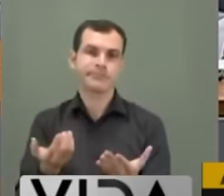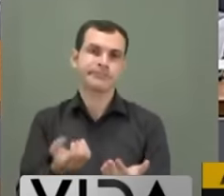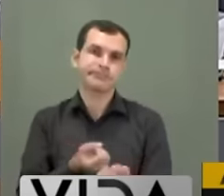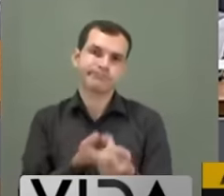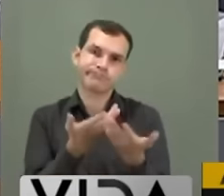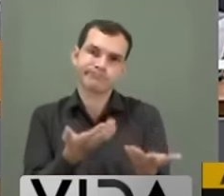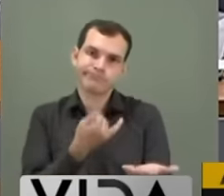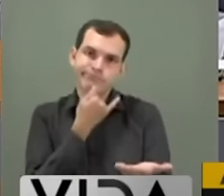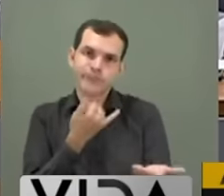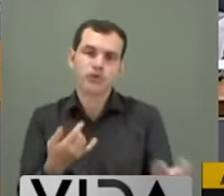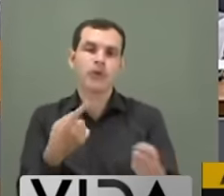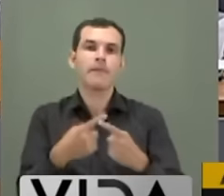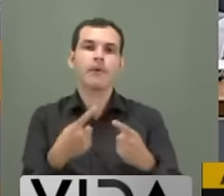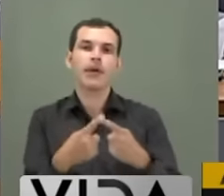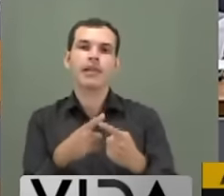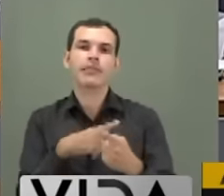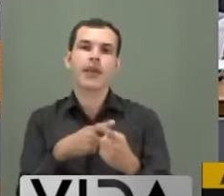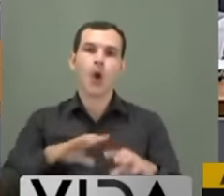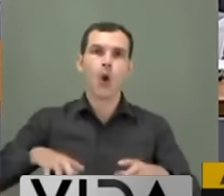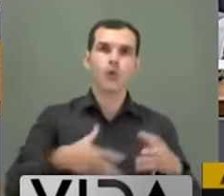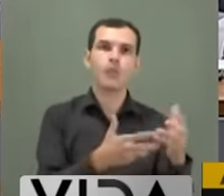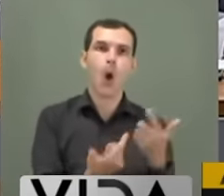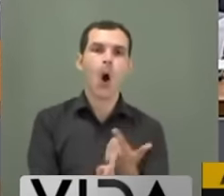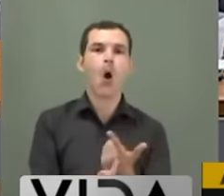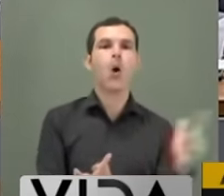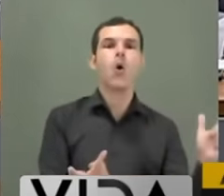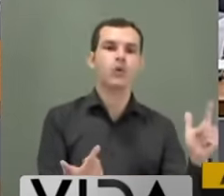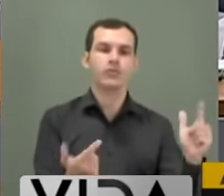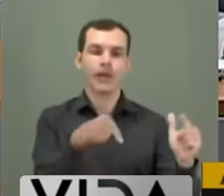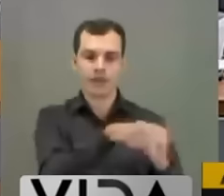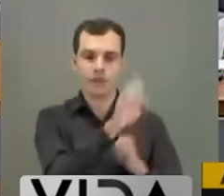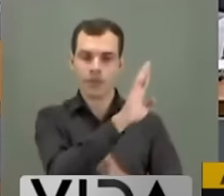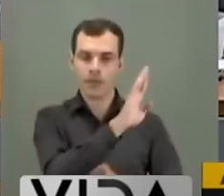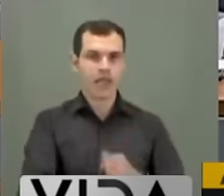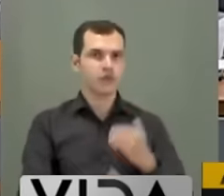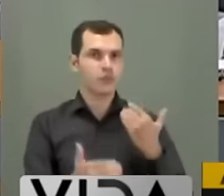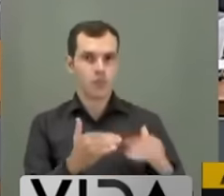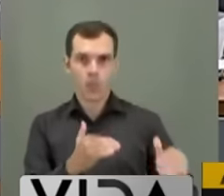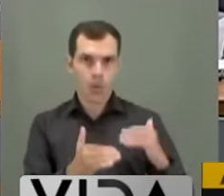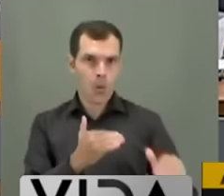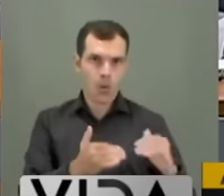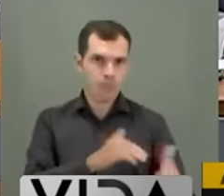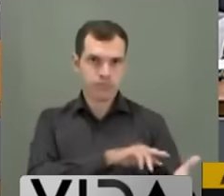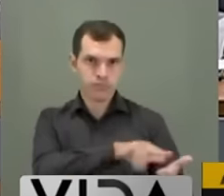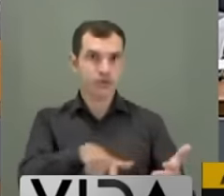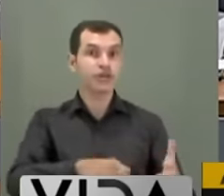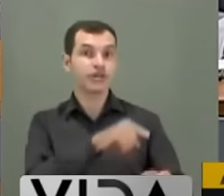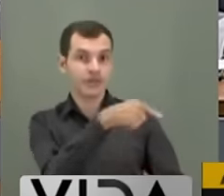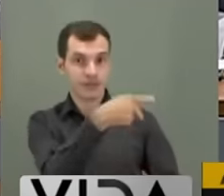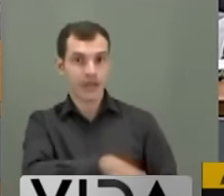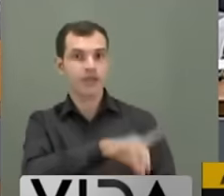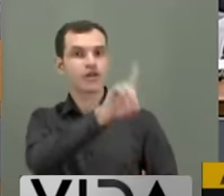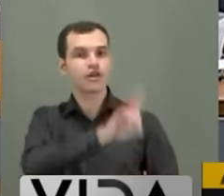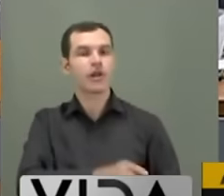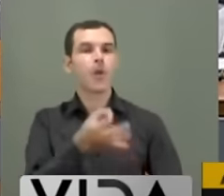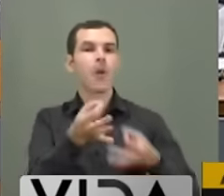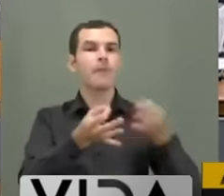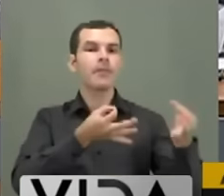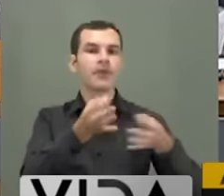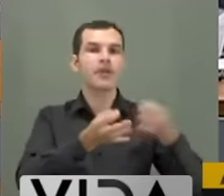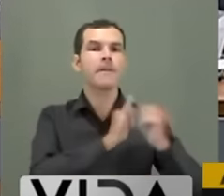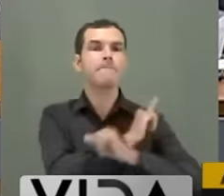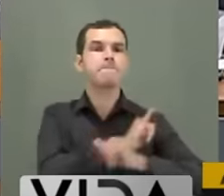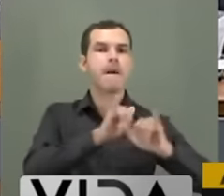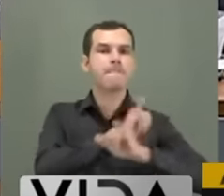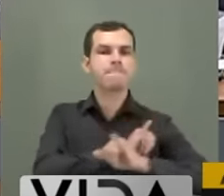outros extremos, grupos organizados no Brasil, que exercem o direito de opinião para pregar